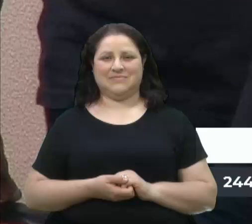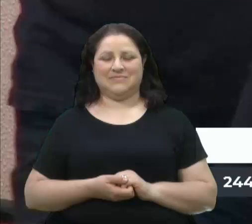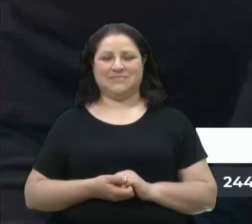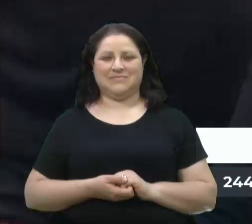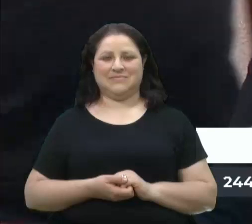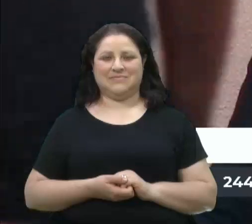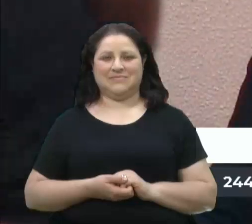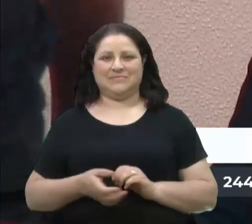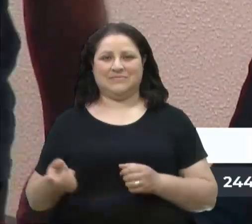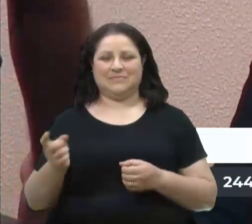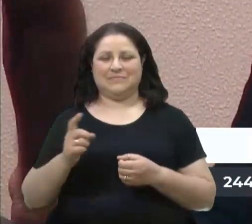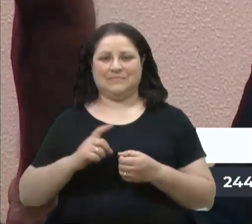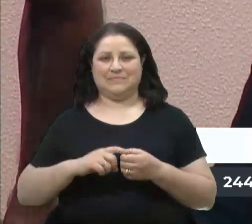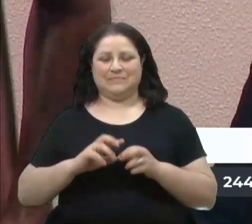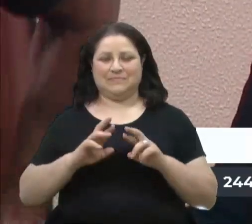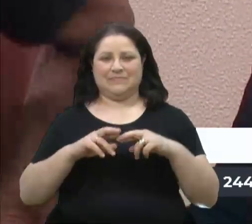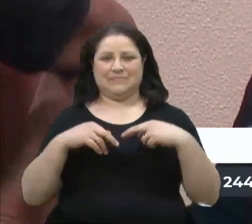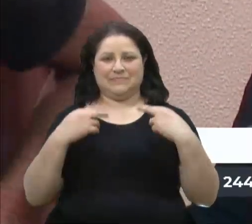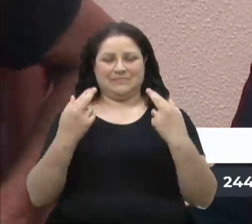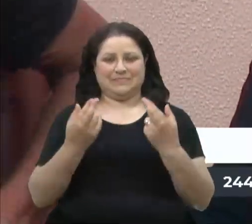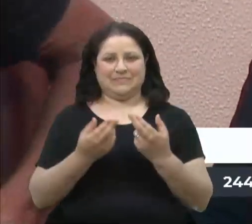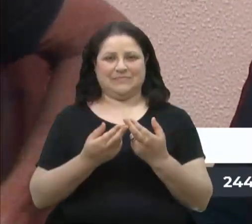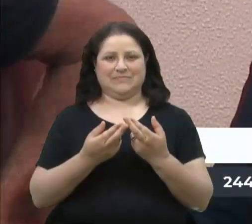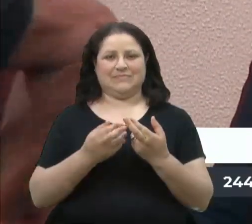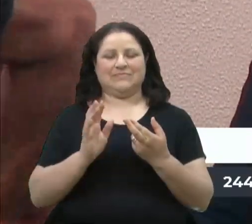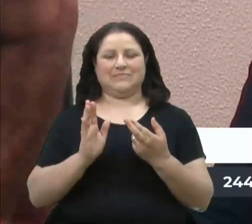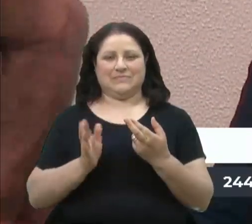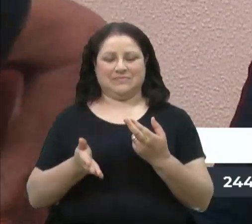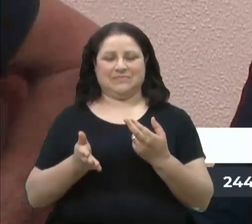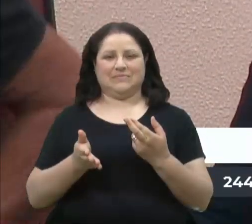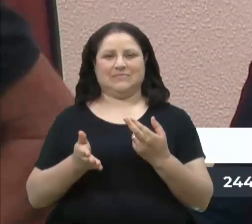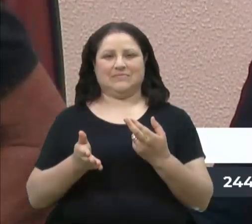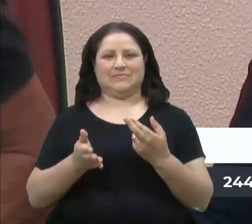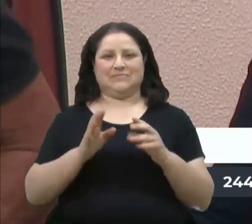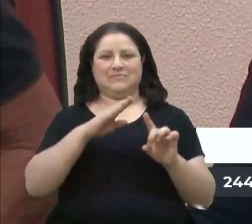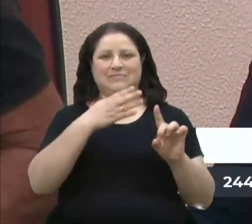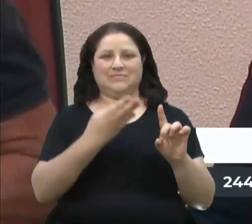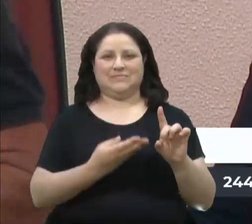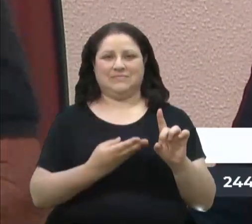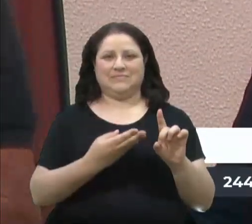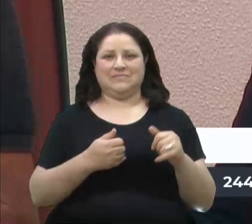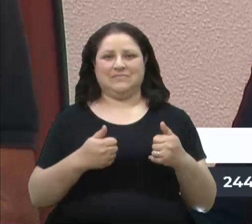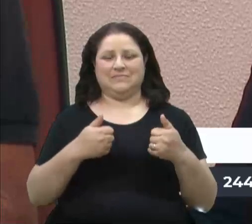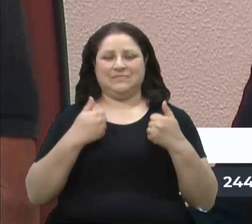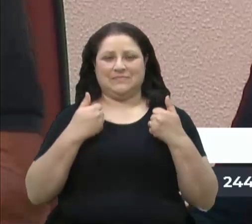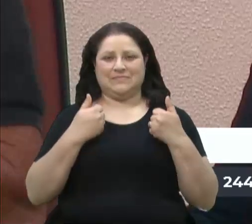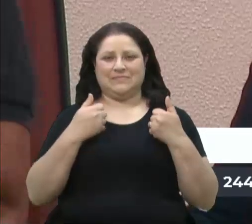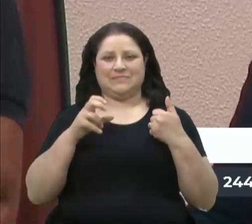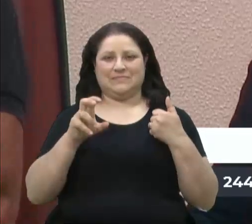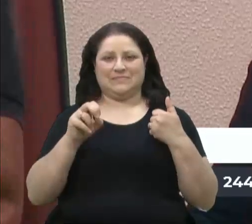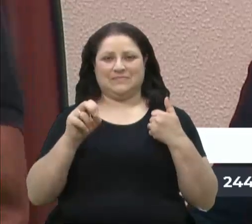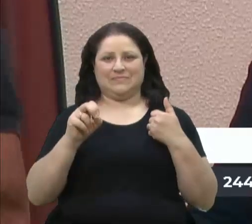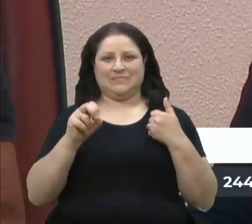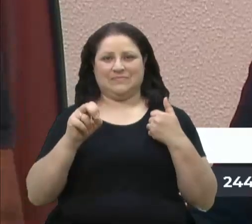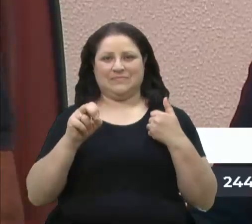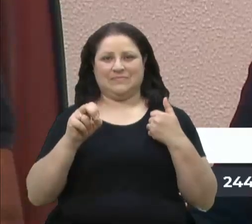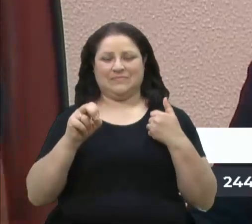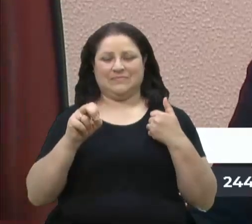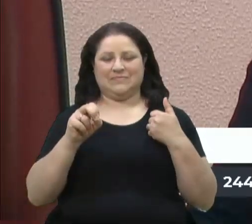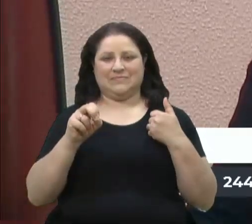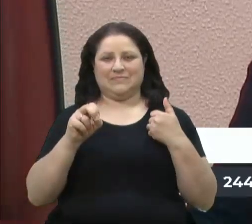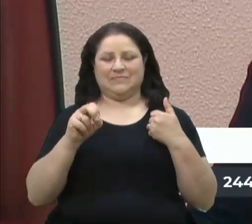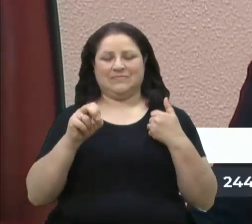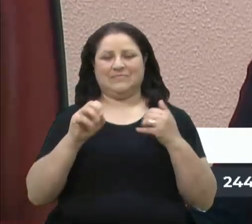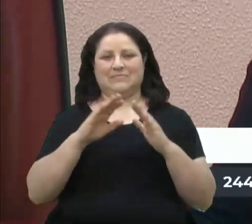Retomando, então, a sessão, após essa homenagem aos 50 anos da Escola Luiz Covolan, e também já deixar registrado que eles